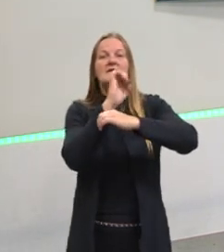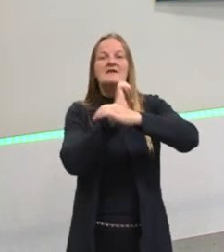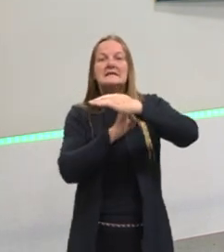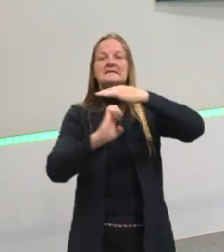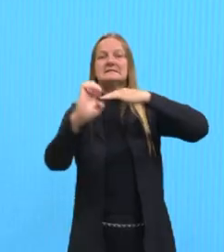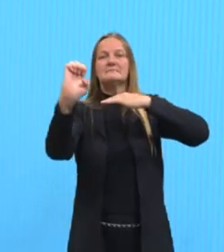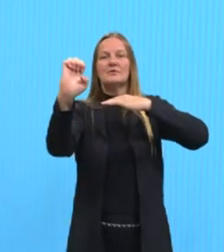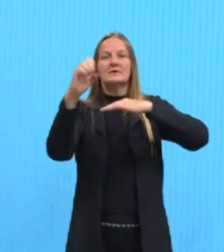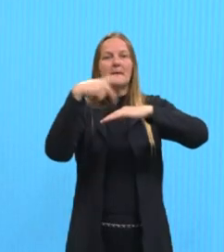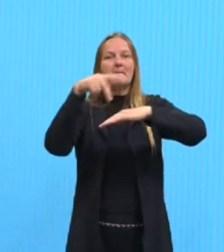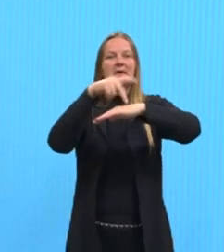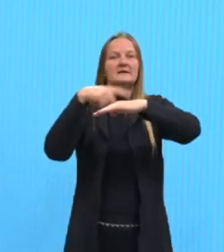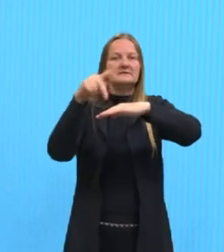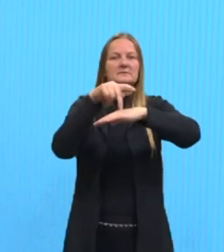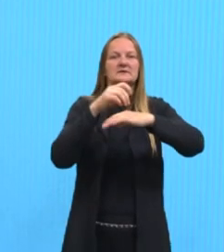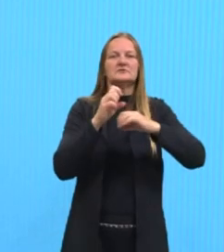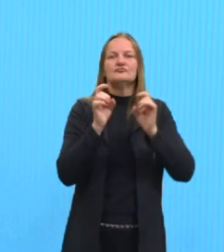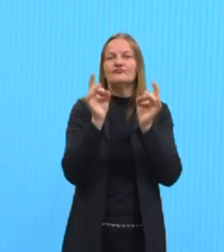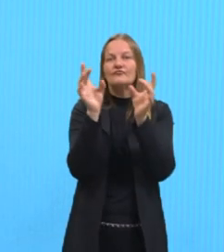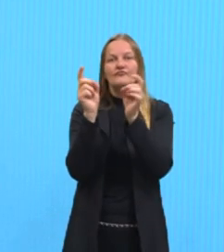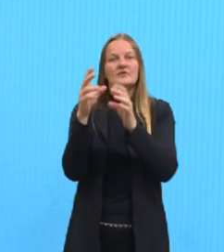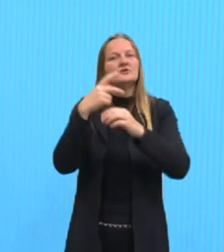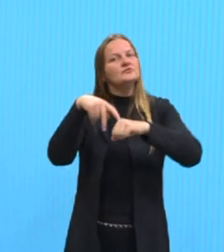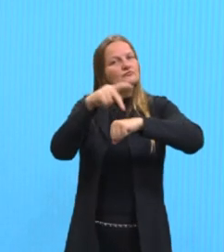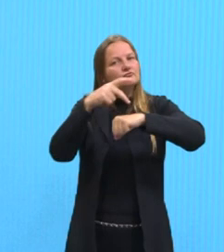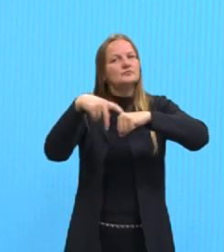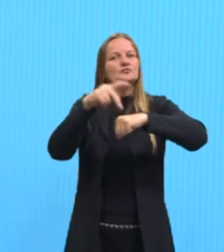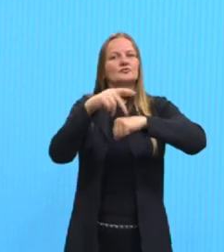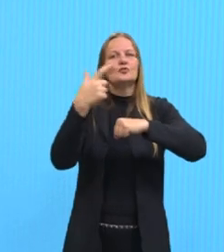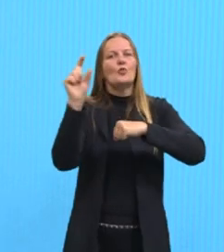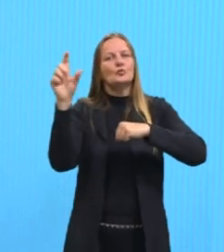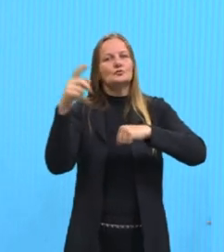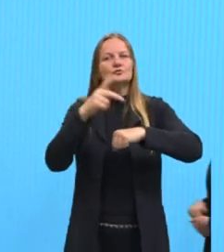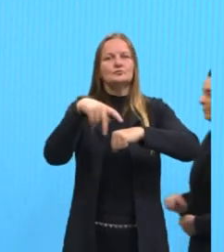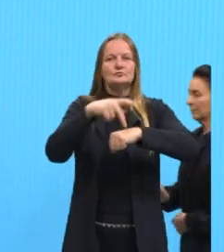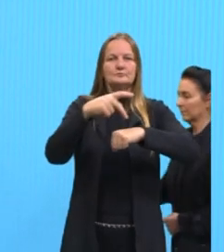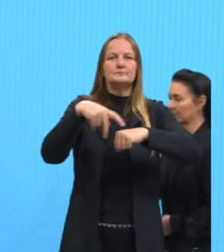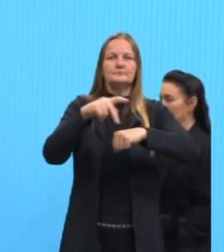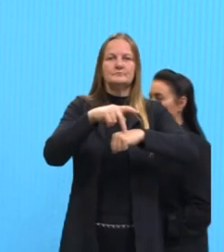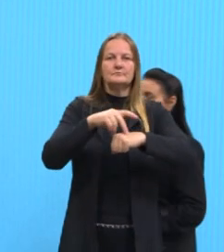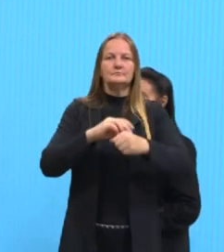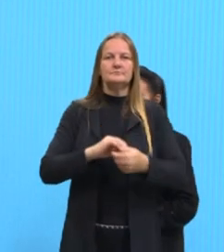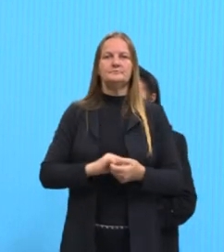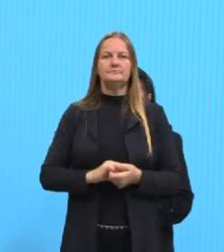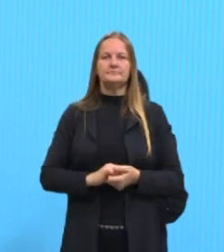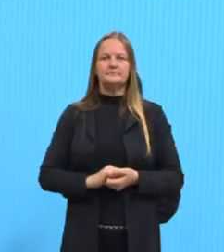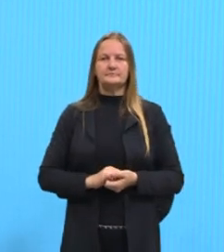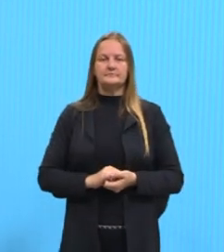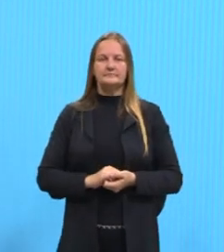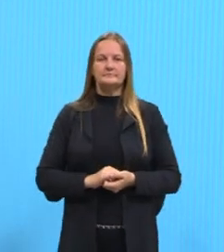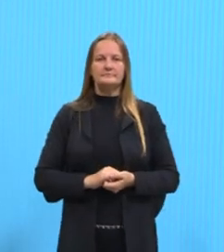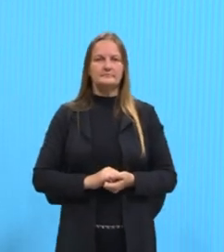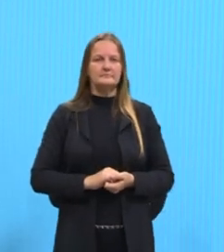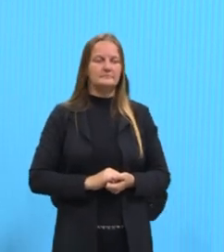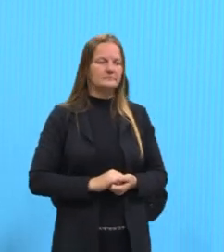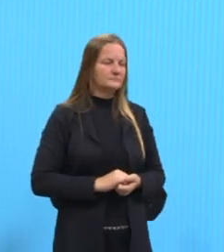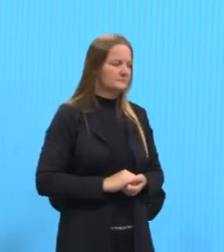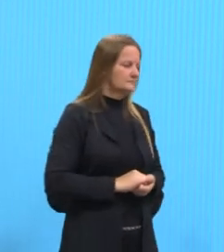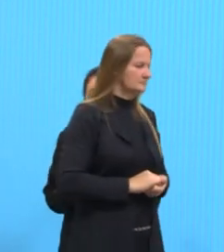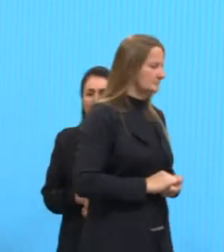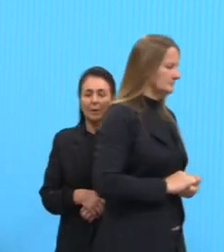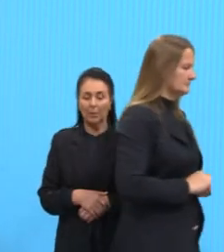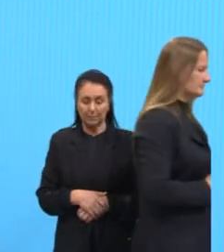gurizada Então esse mercado aqui essa produção de Juazeiro e Petrolina é ele é voltado para o na Europa ele é